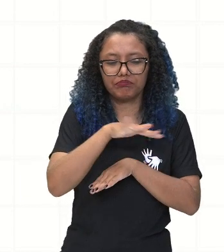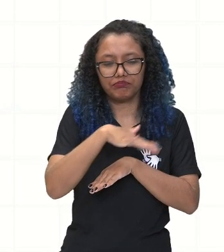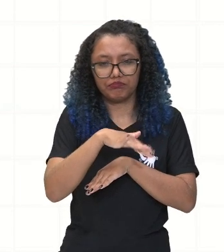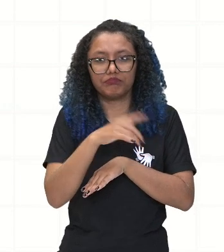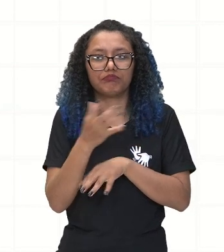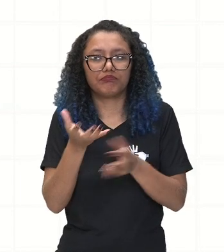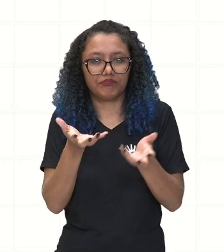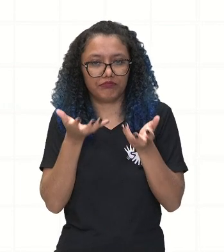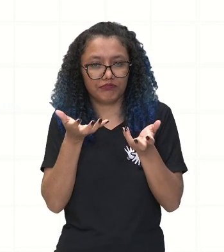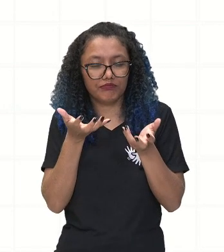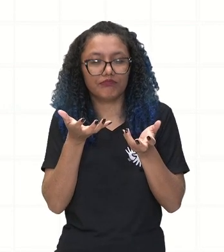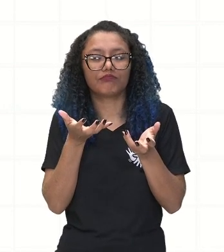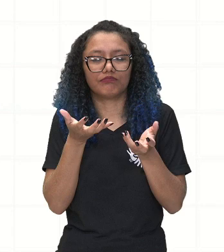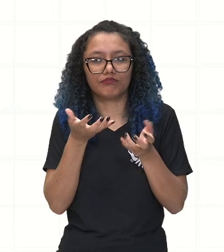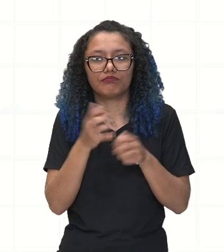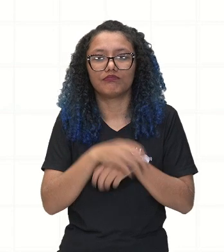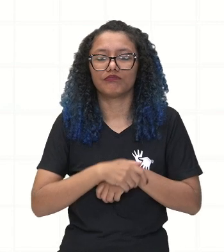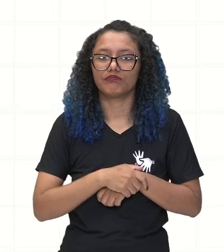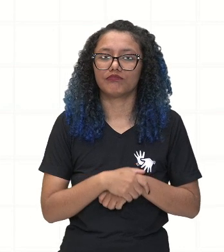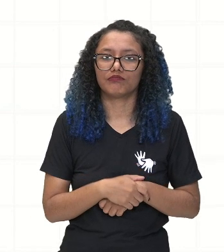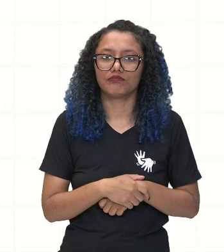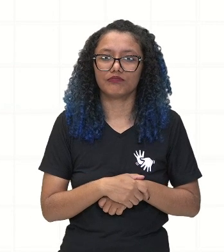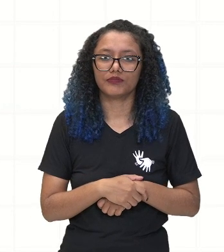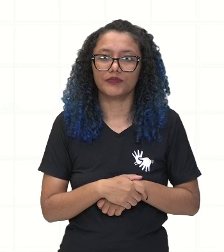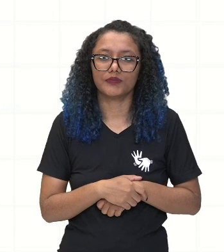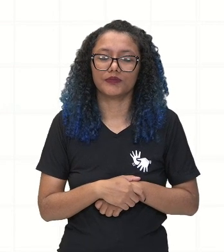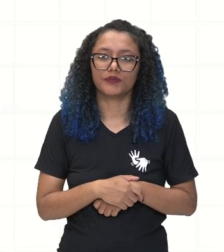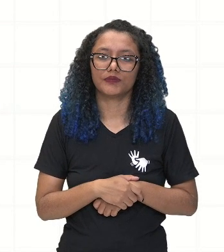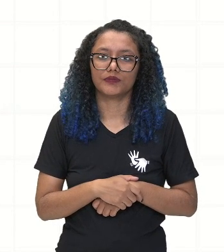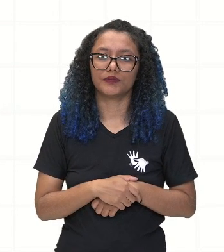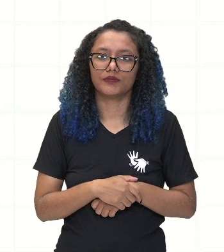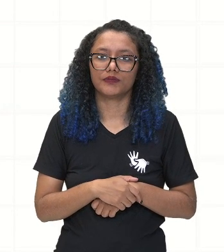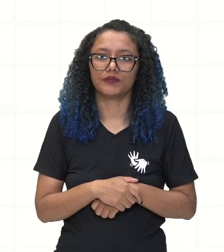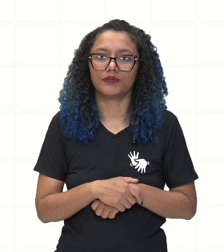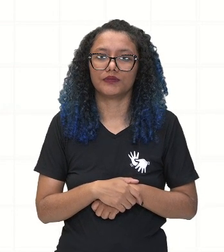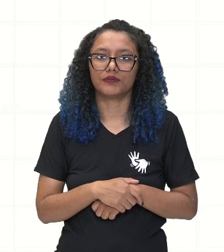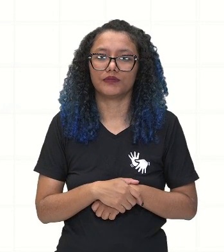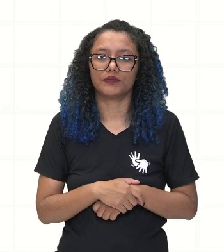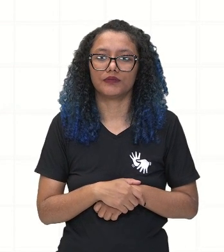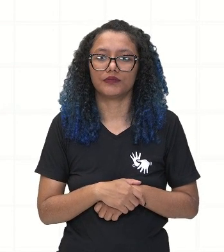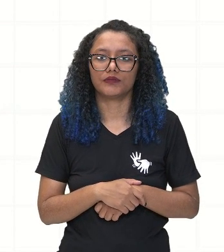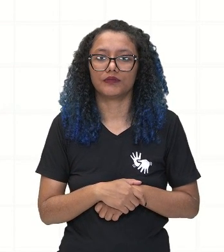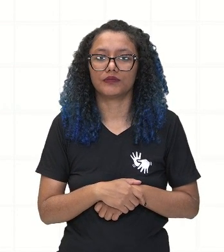que estava sob posse da coroa espanhola. Eram governados por